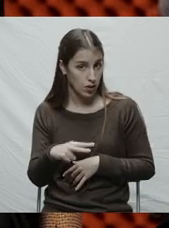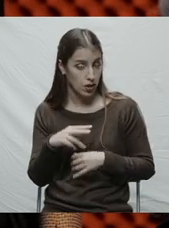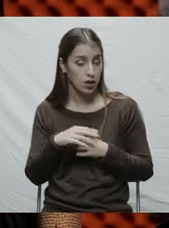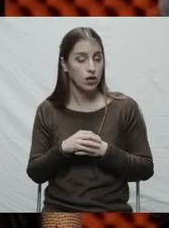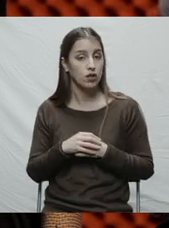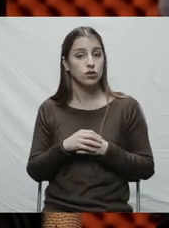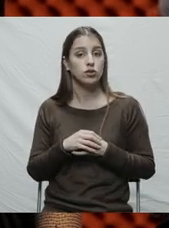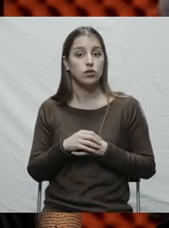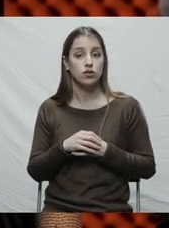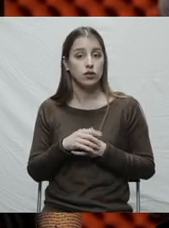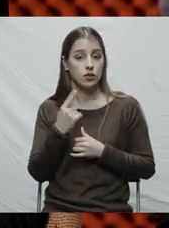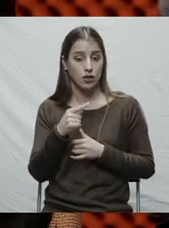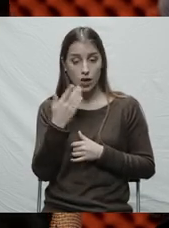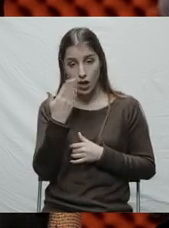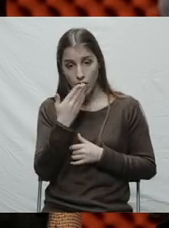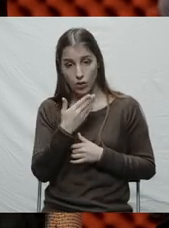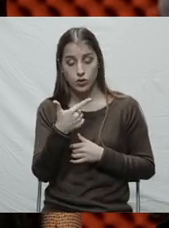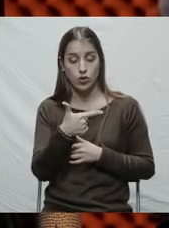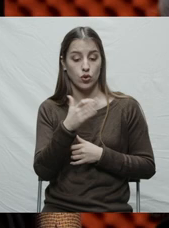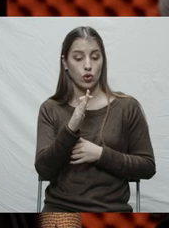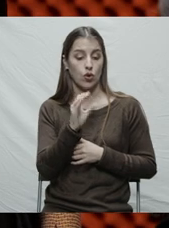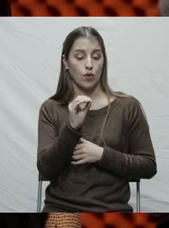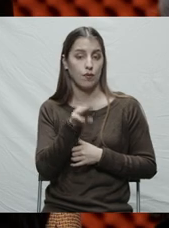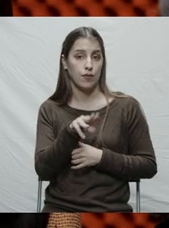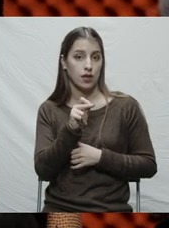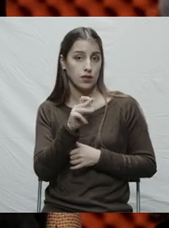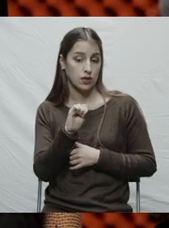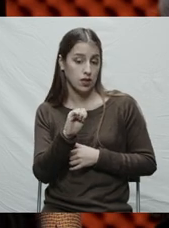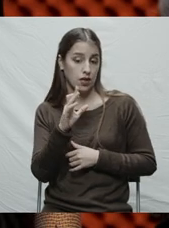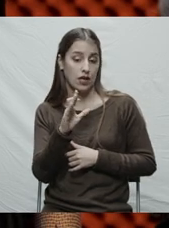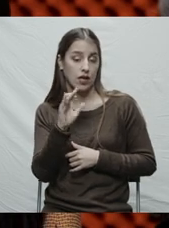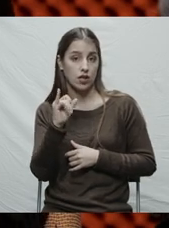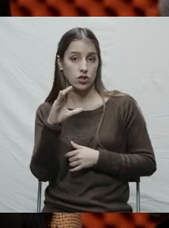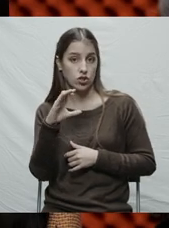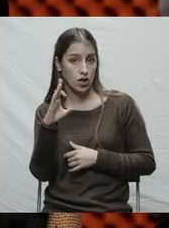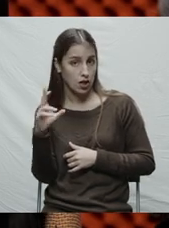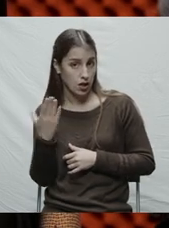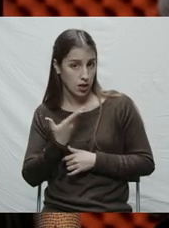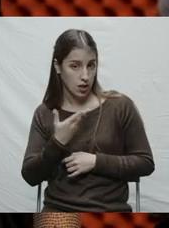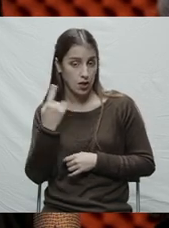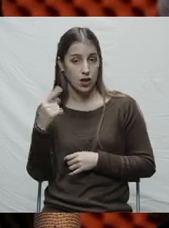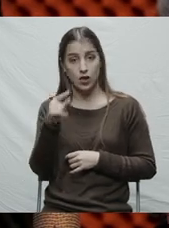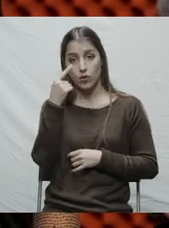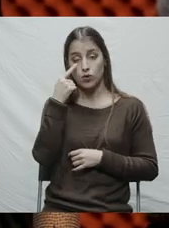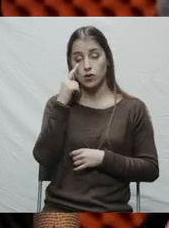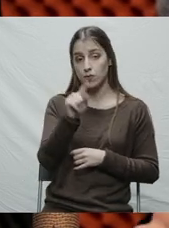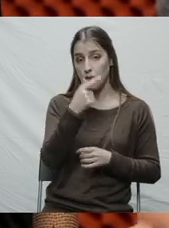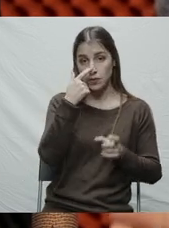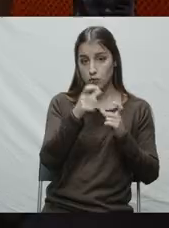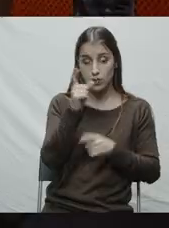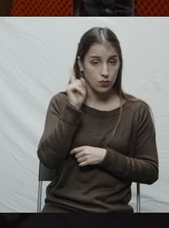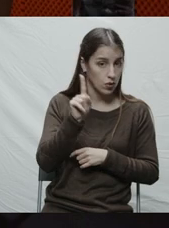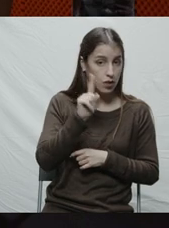que tinha dado aulas ao Thomas Richards e que tinha conhecido o Sisvak e que tinha trabalhado com o